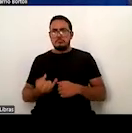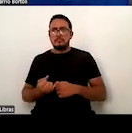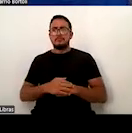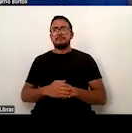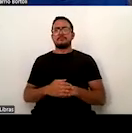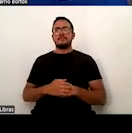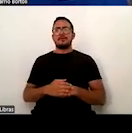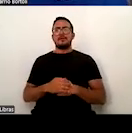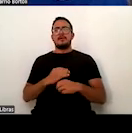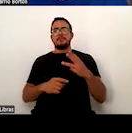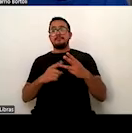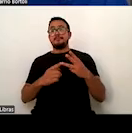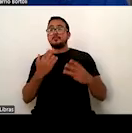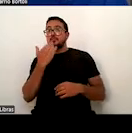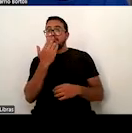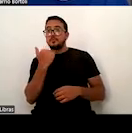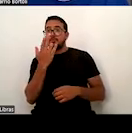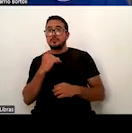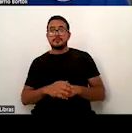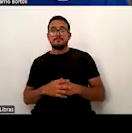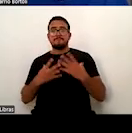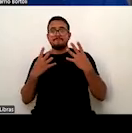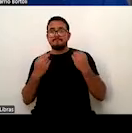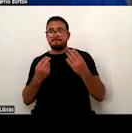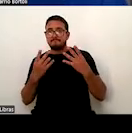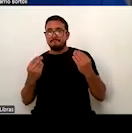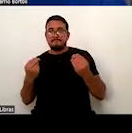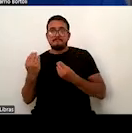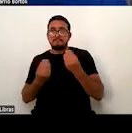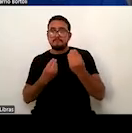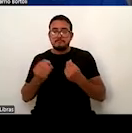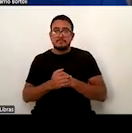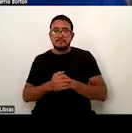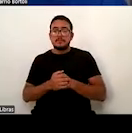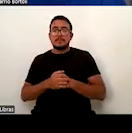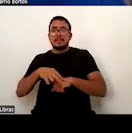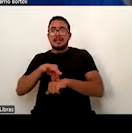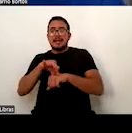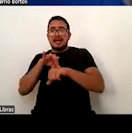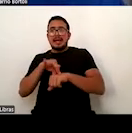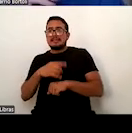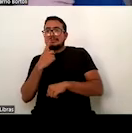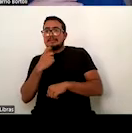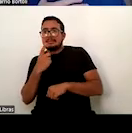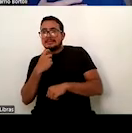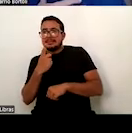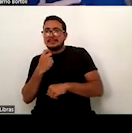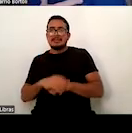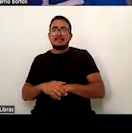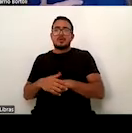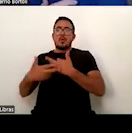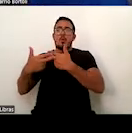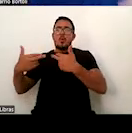eu tenho consumo exagerado de carnes processadas, de carne vermelha, hoje a gente sabe que existe uma substância na